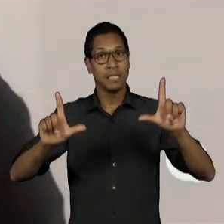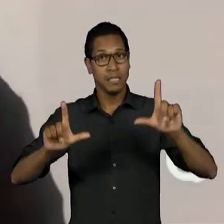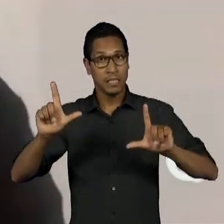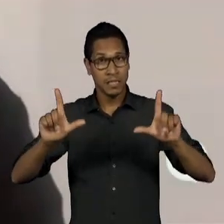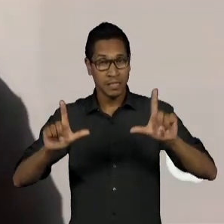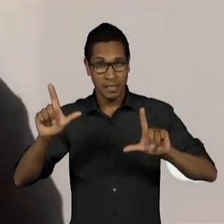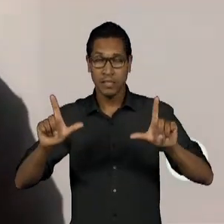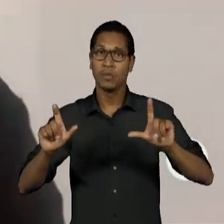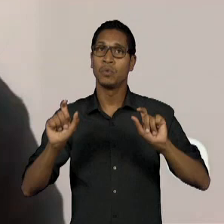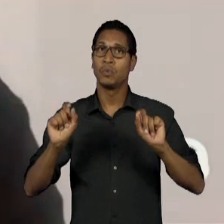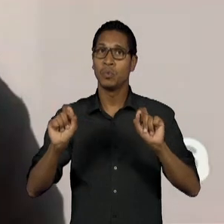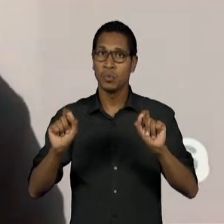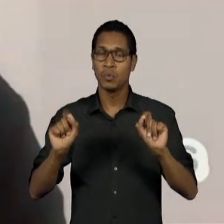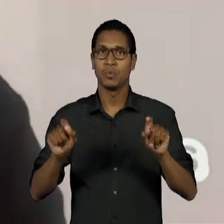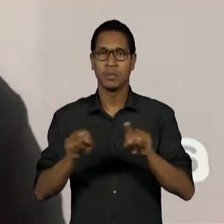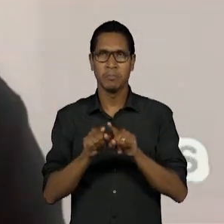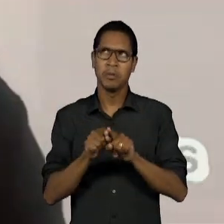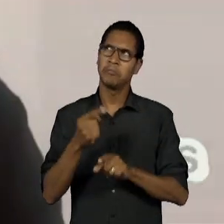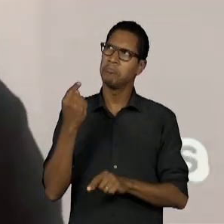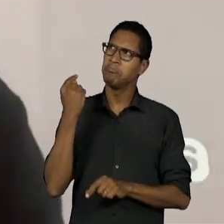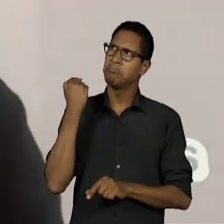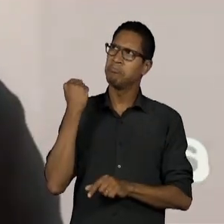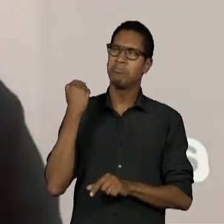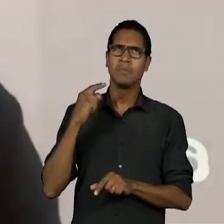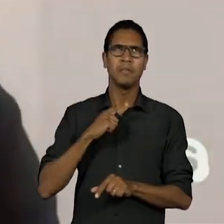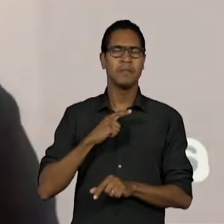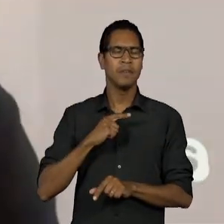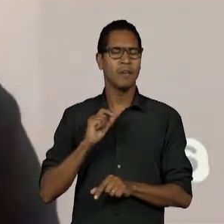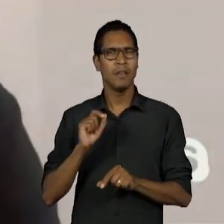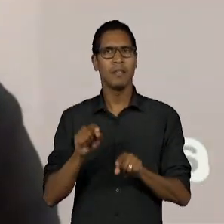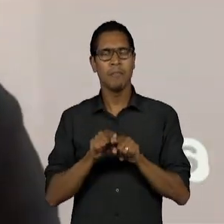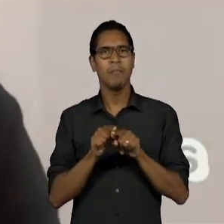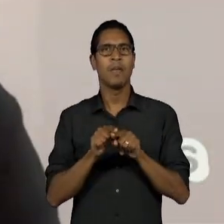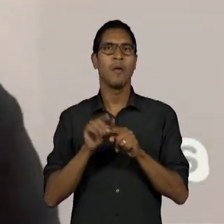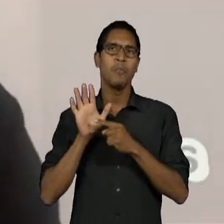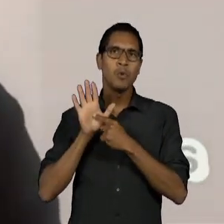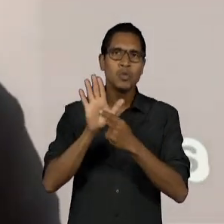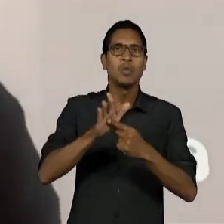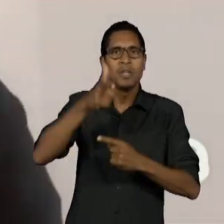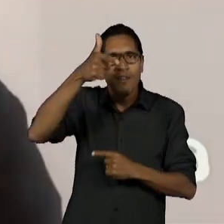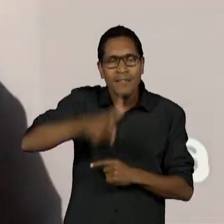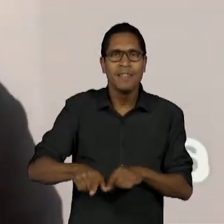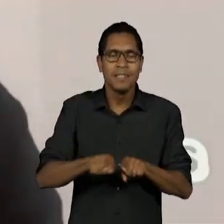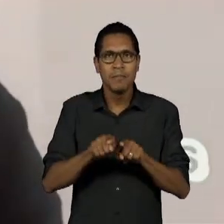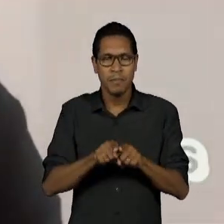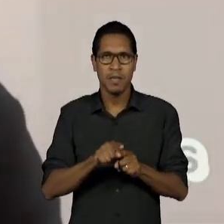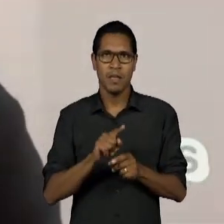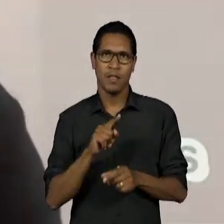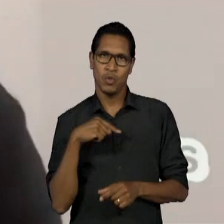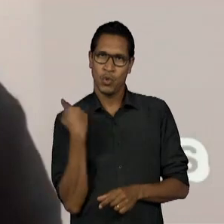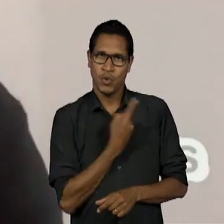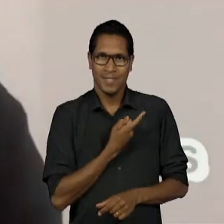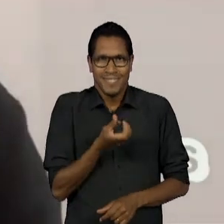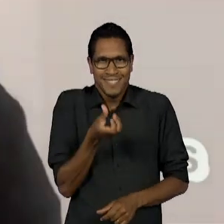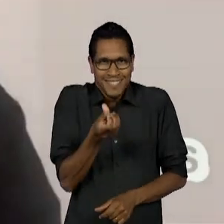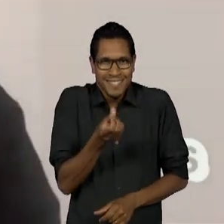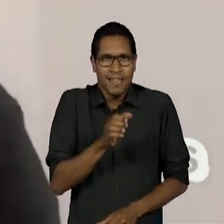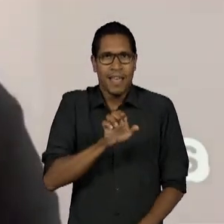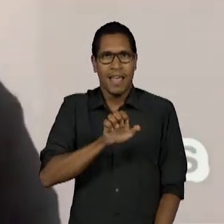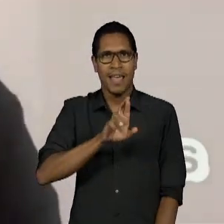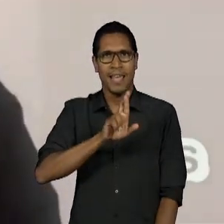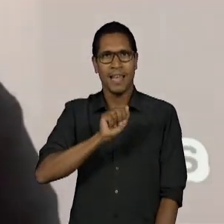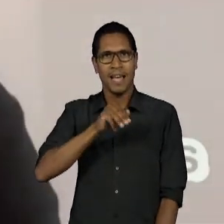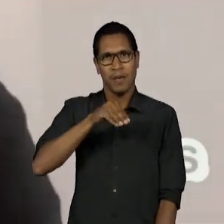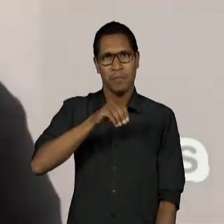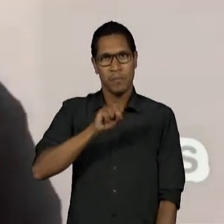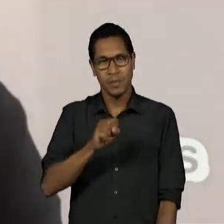tempo foi feita uma reprise que foi Éramos Seis, da senhora Leandro